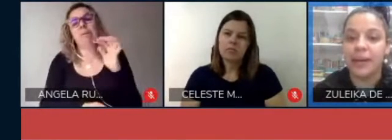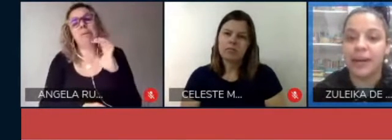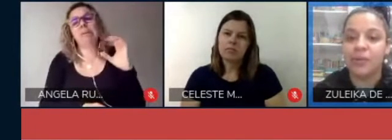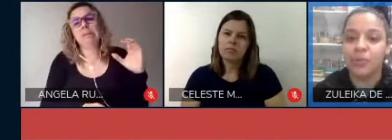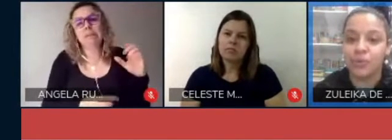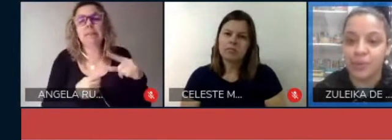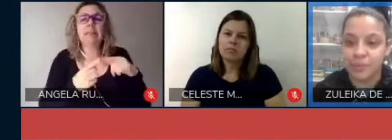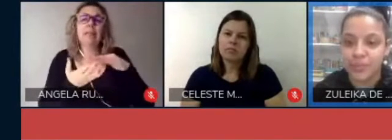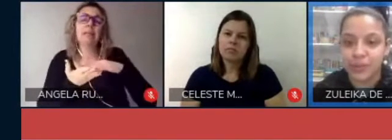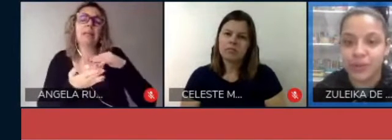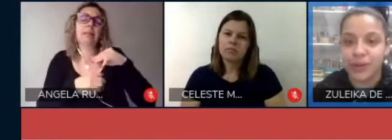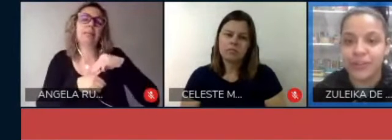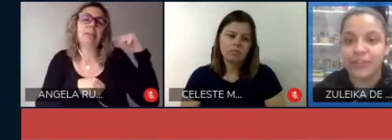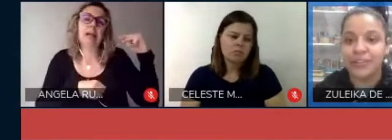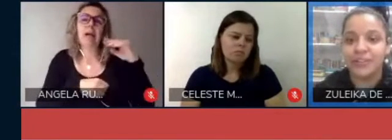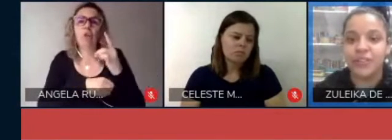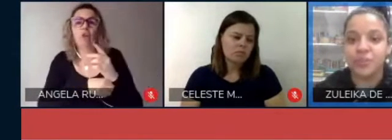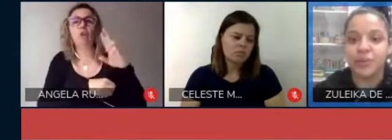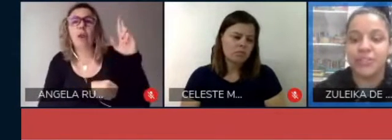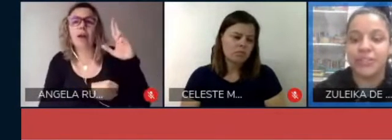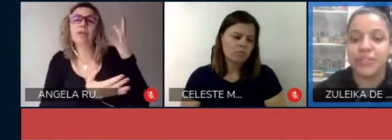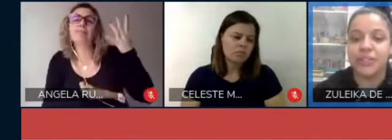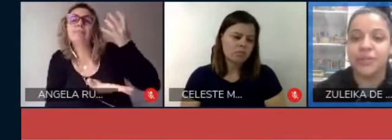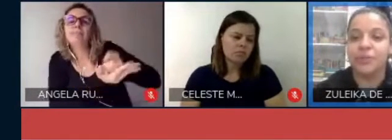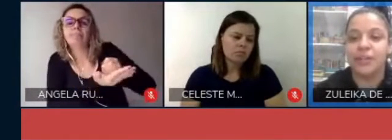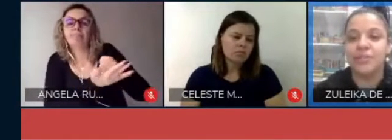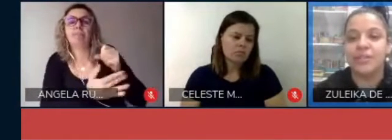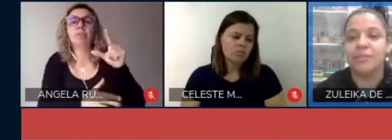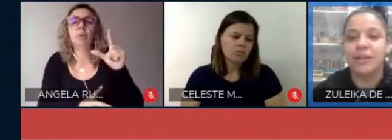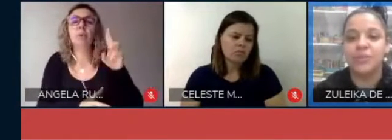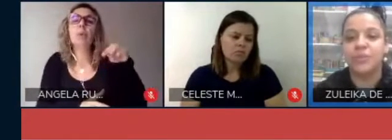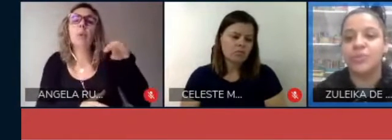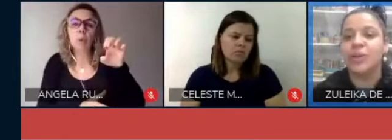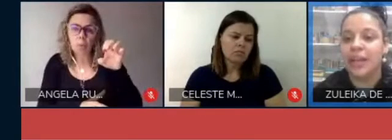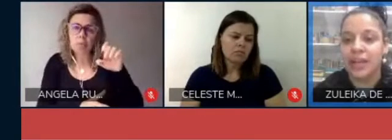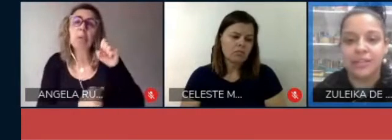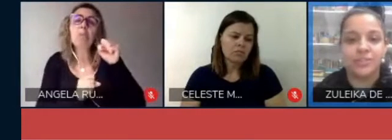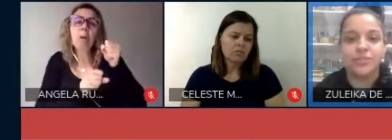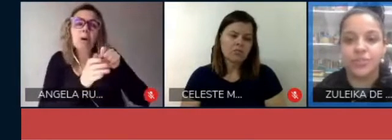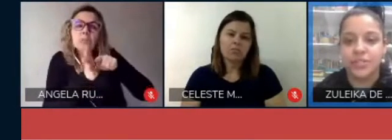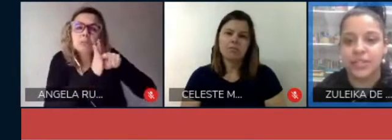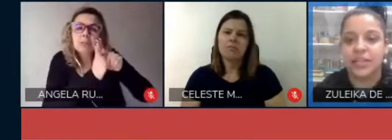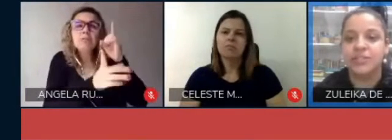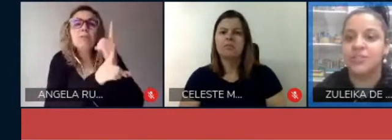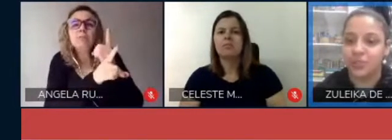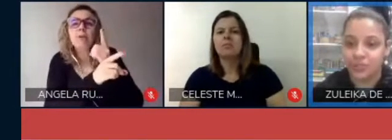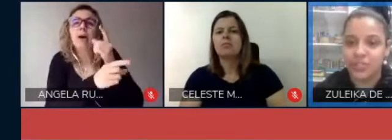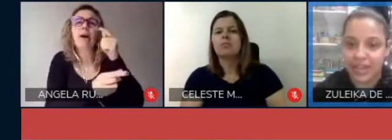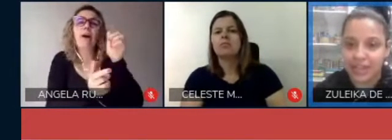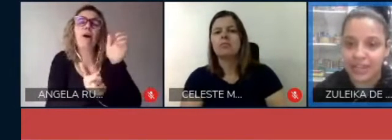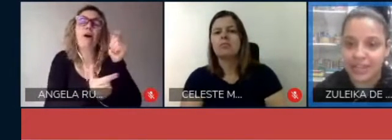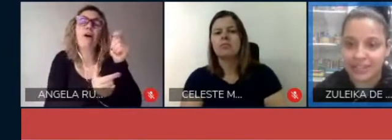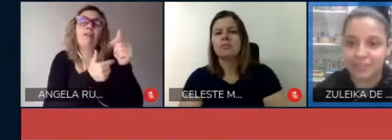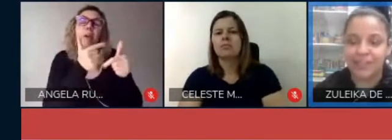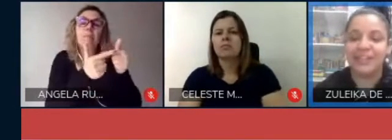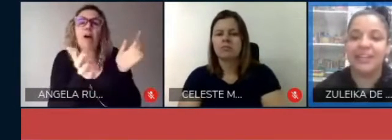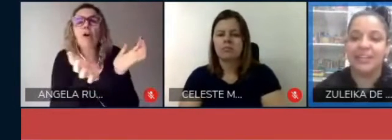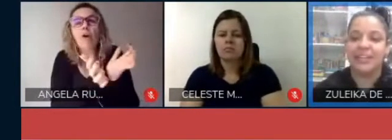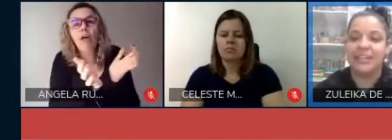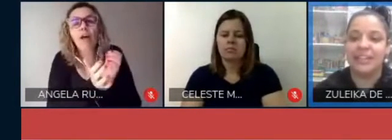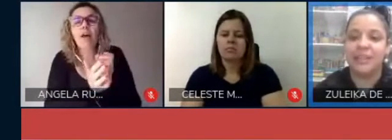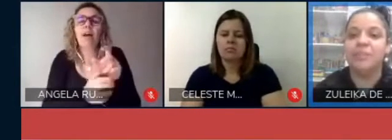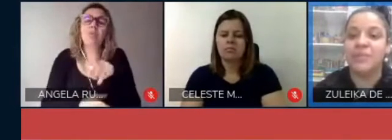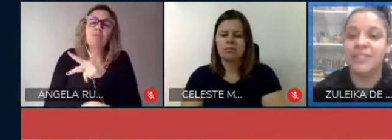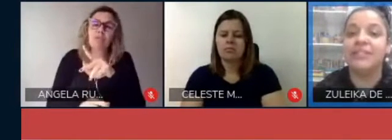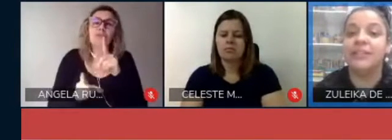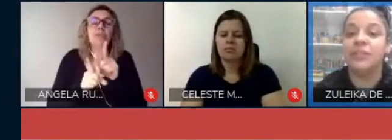conclusão para o repositório, então a gente pode encontrar os trabalhos dos colegas, dos docentes, todos lá, tá